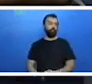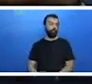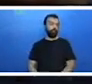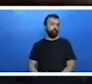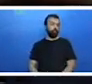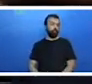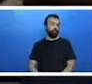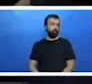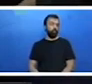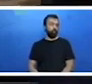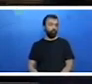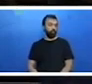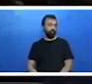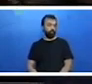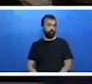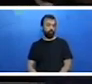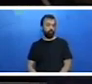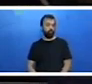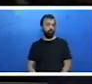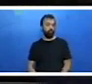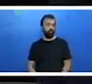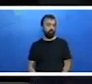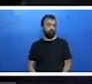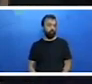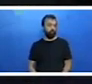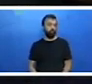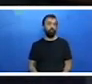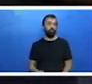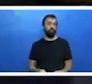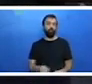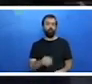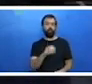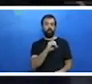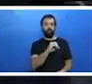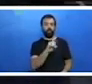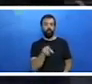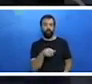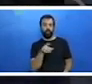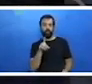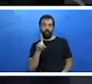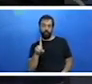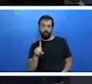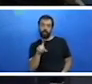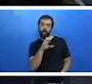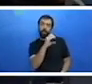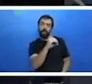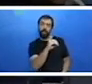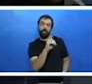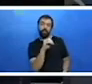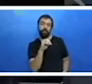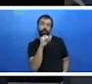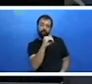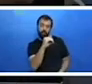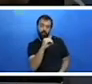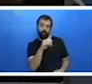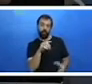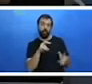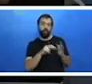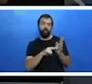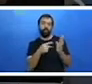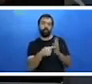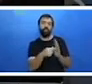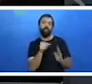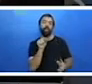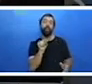Qual é o significado desse zero antes da vírgula? Quem já conseguiu entender aí só com a explicação